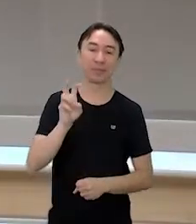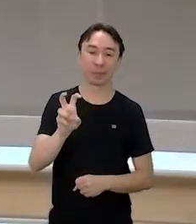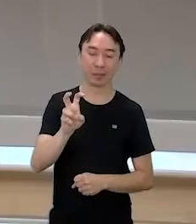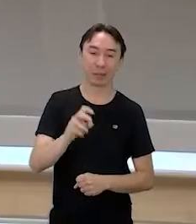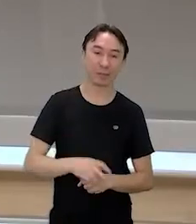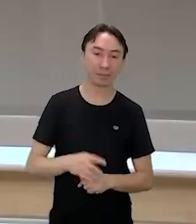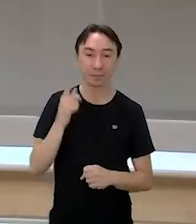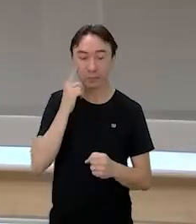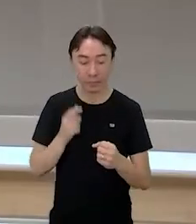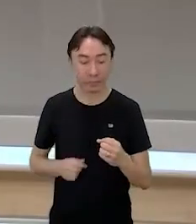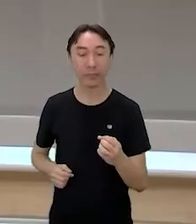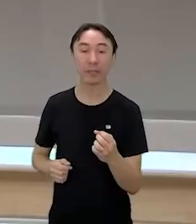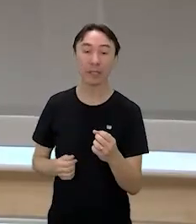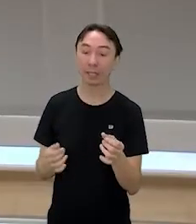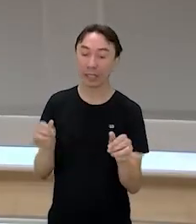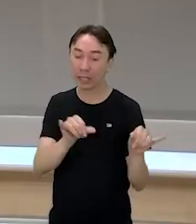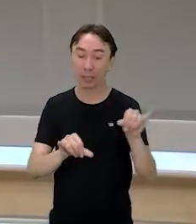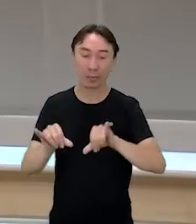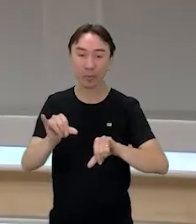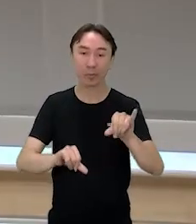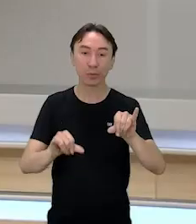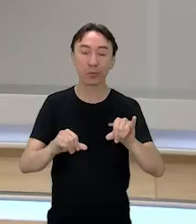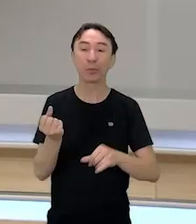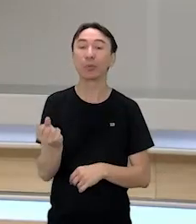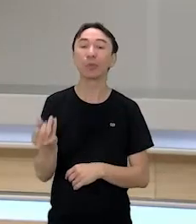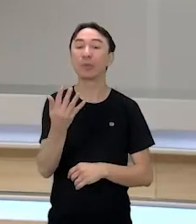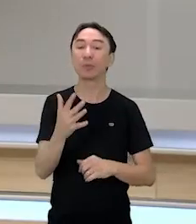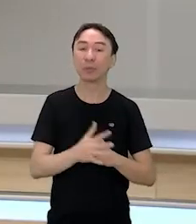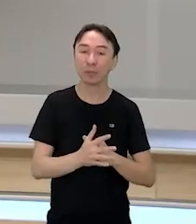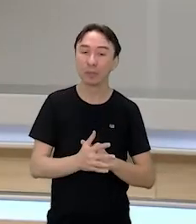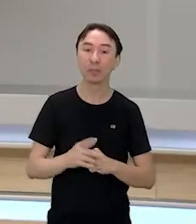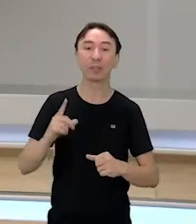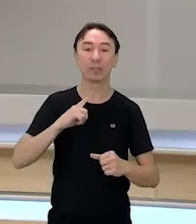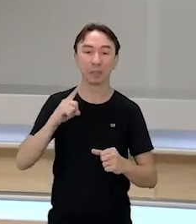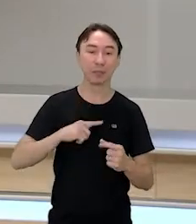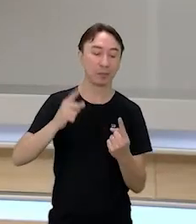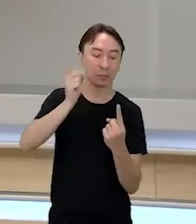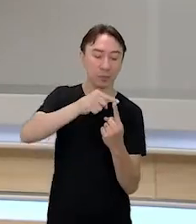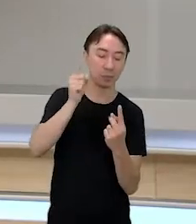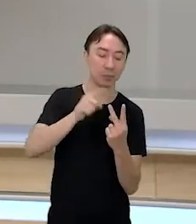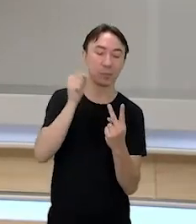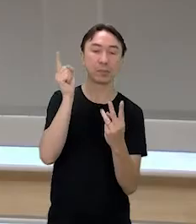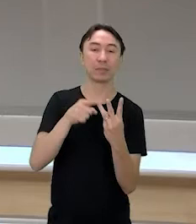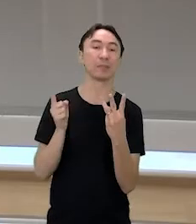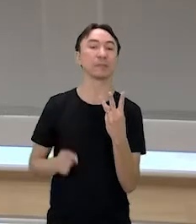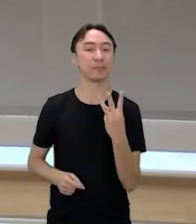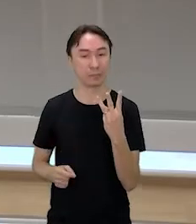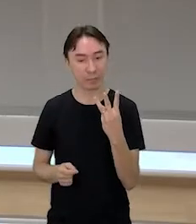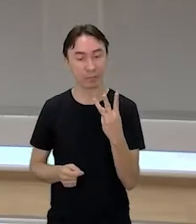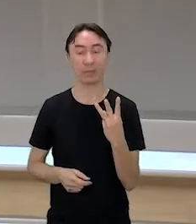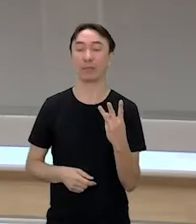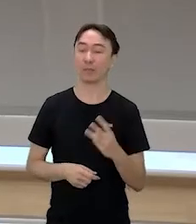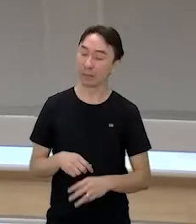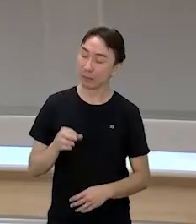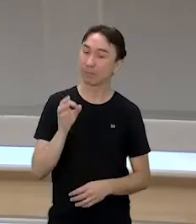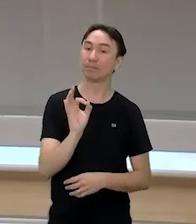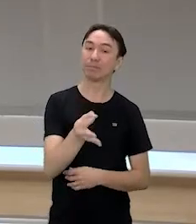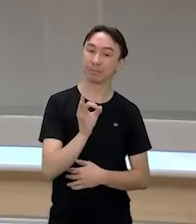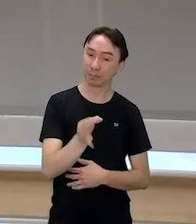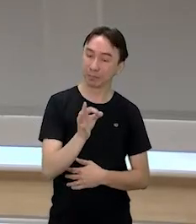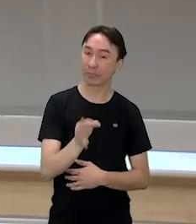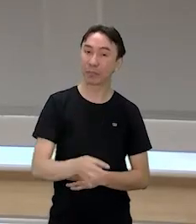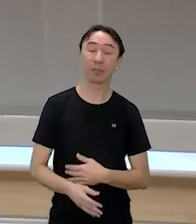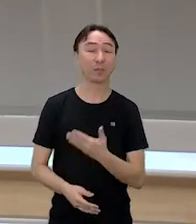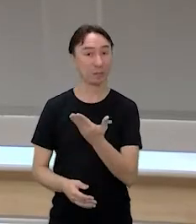temos na estrutura de uma partícula do calcário? Incrivelmente, 3 elementos químicos. 3 elementos químicos. Então, reforçando